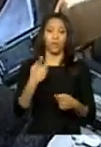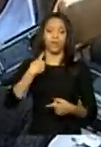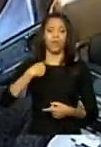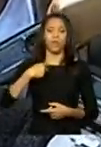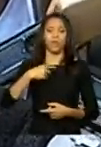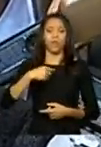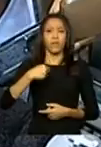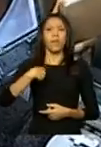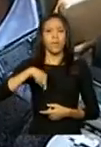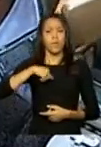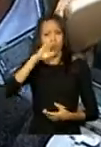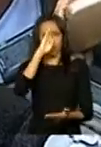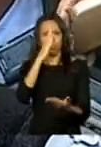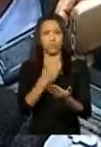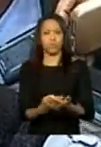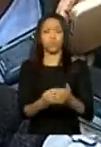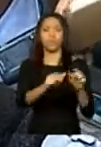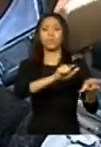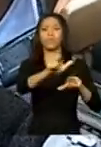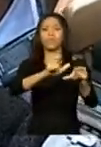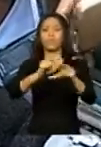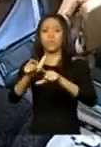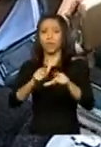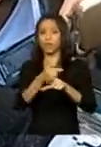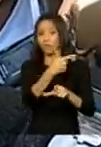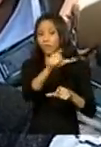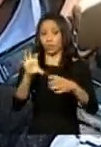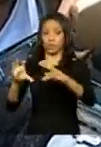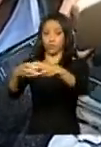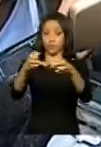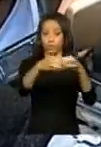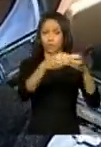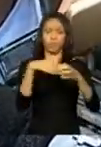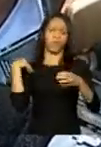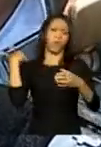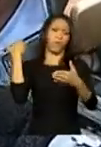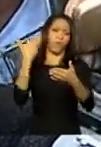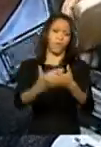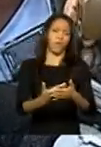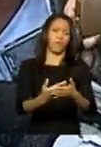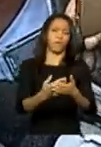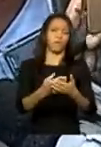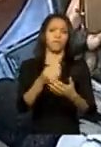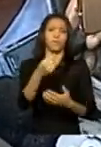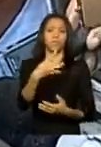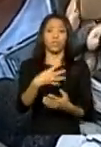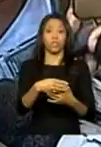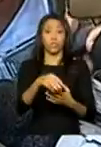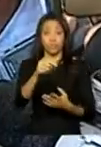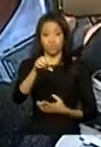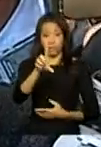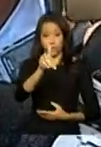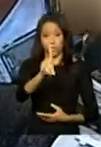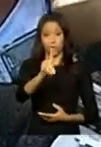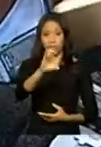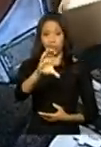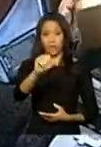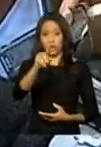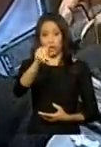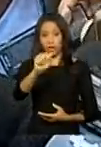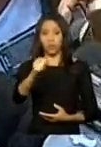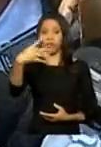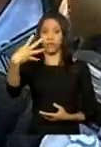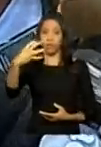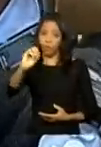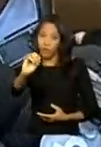da Cinemateca, que vem desde a década de 40, entende? Não fomos nós que estabelecemos uma parceria, mas são